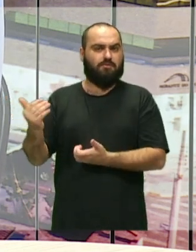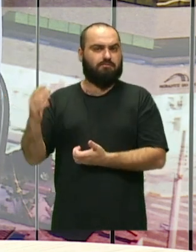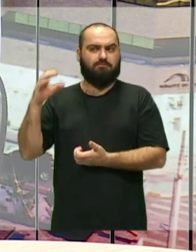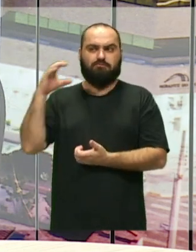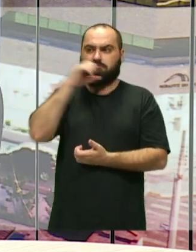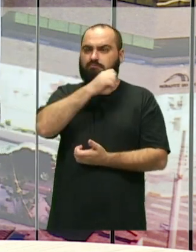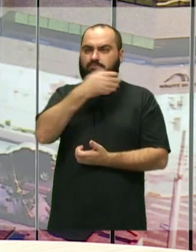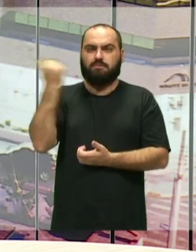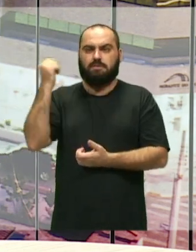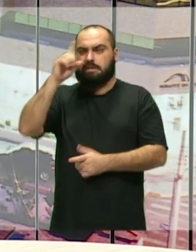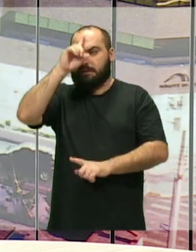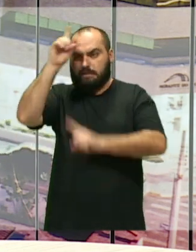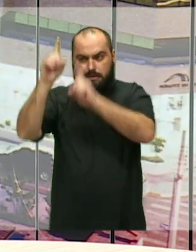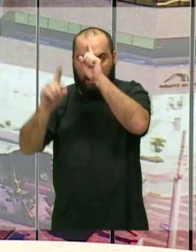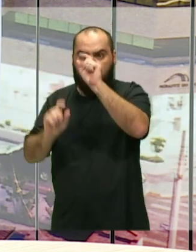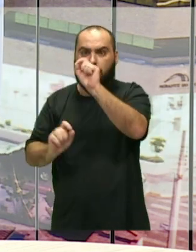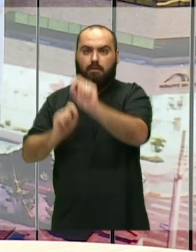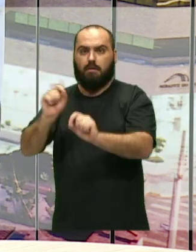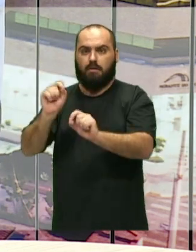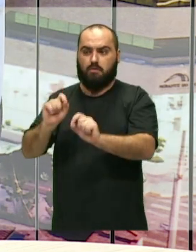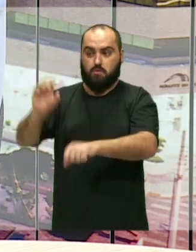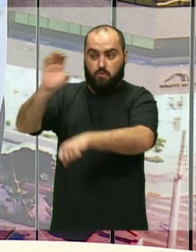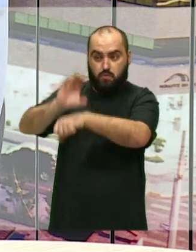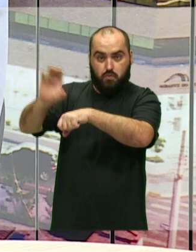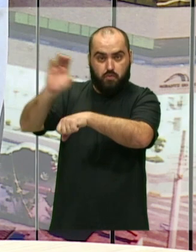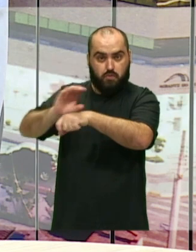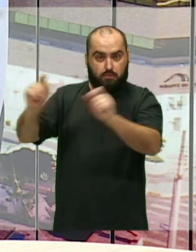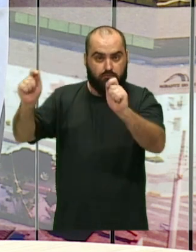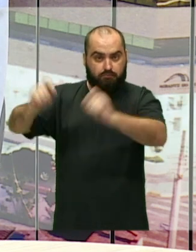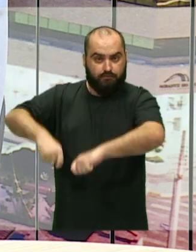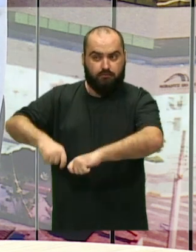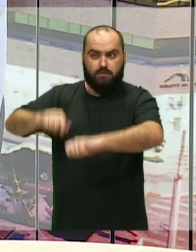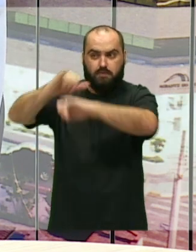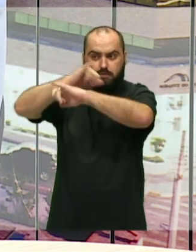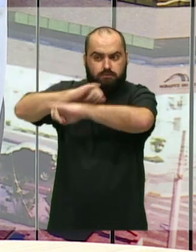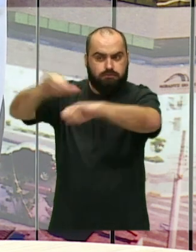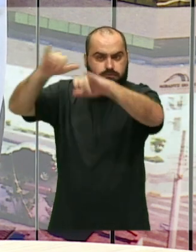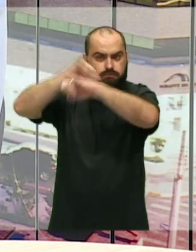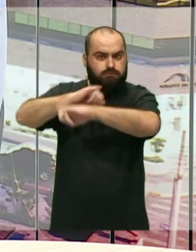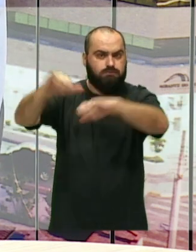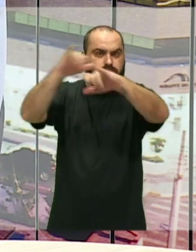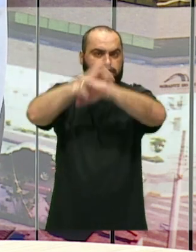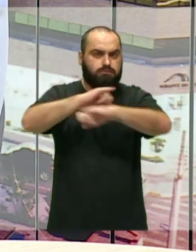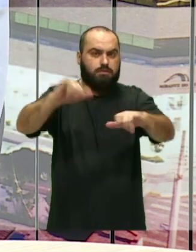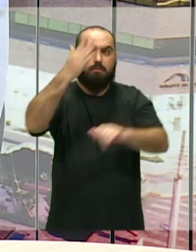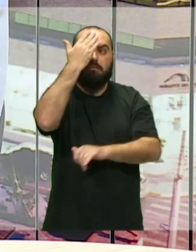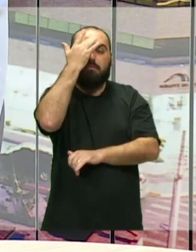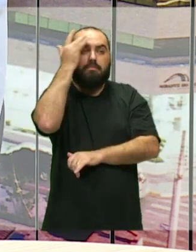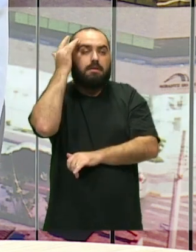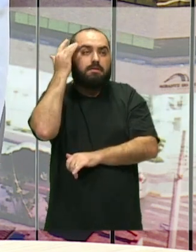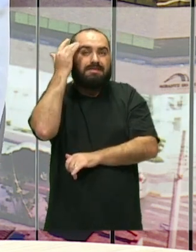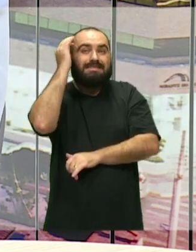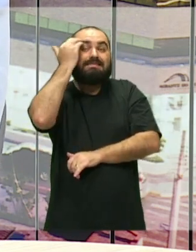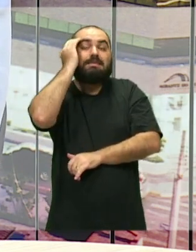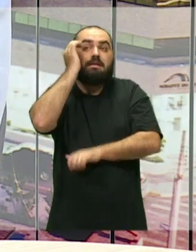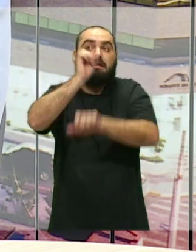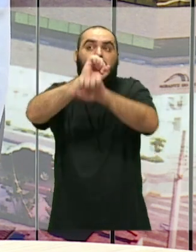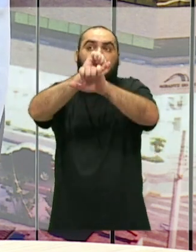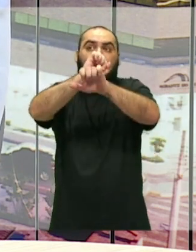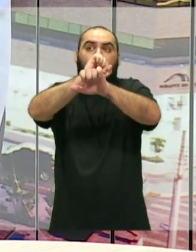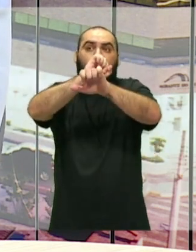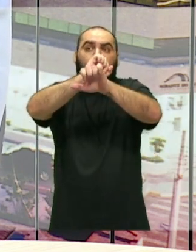então A ideia é o que é trazer através desses cursos capacitação informação para que as pessoas entendam como um funcionam os poderes